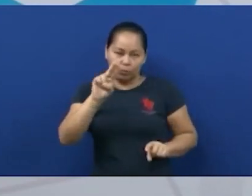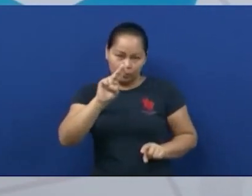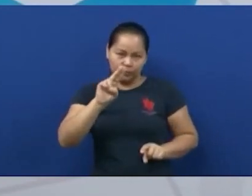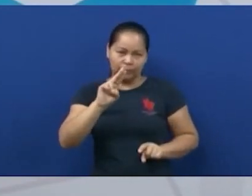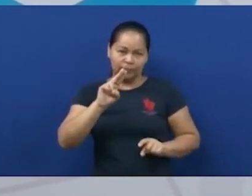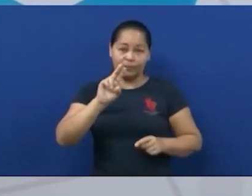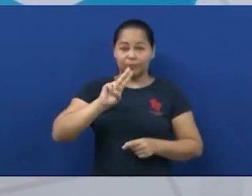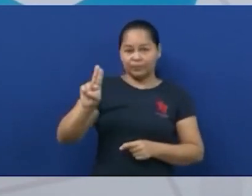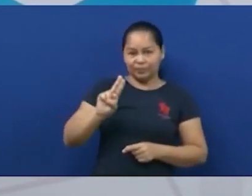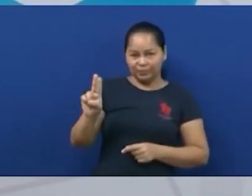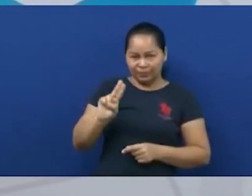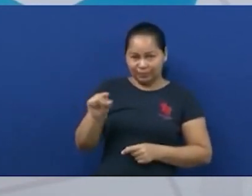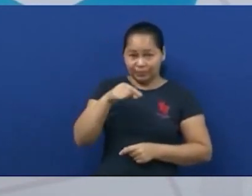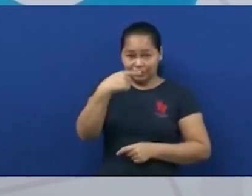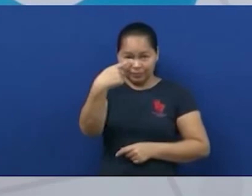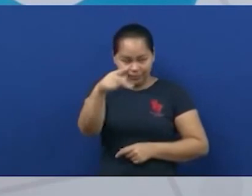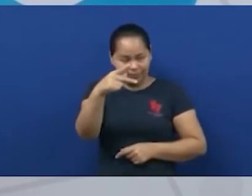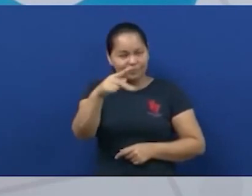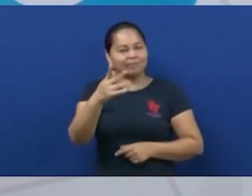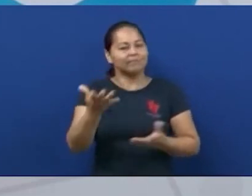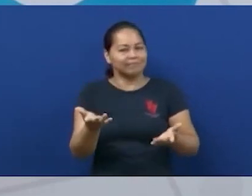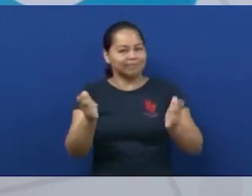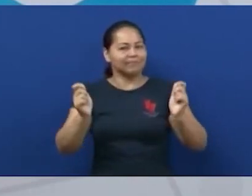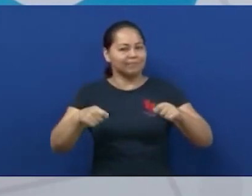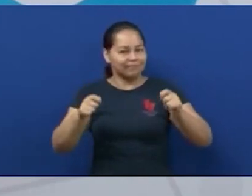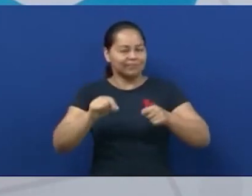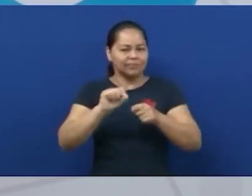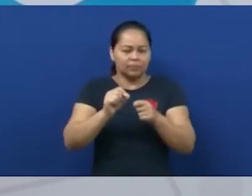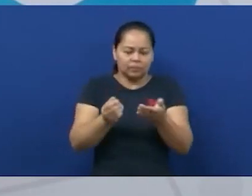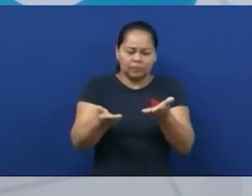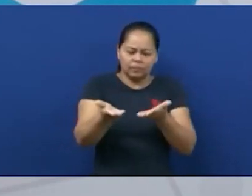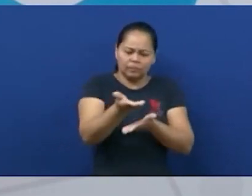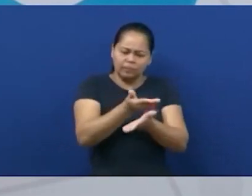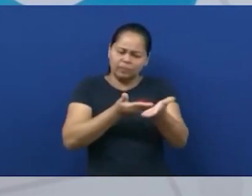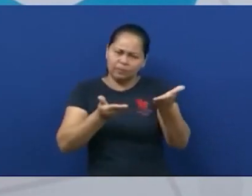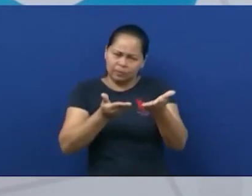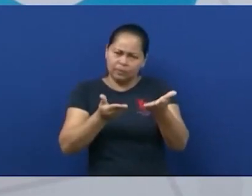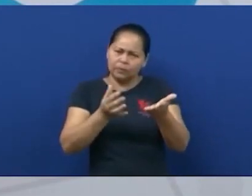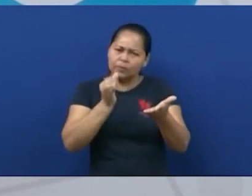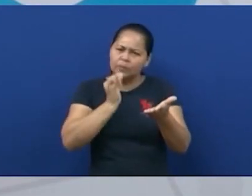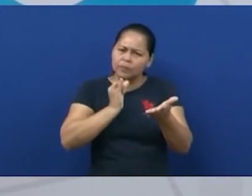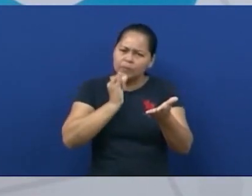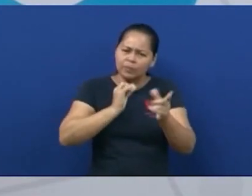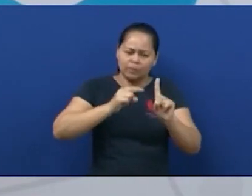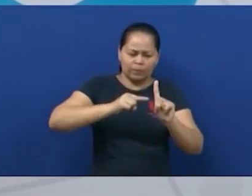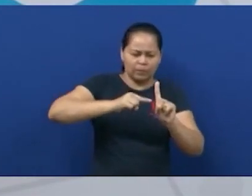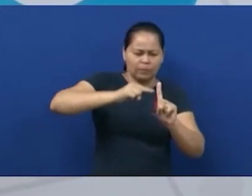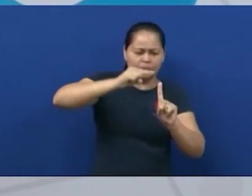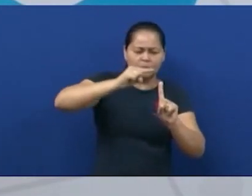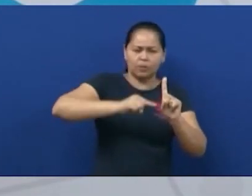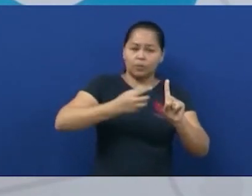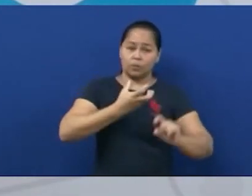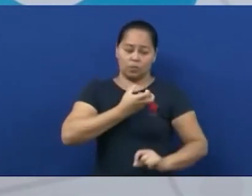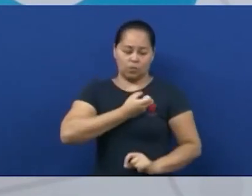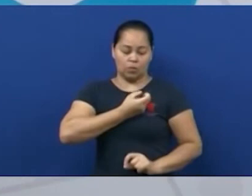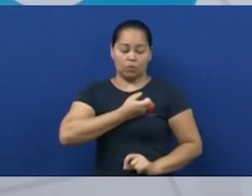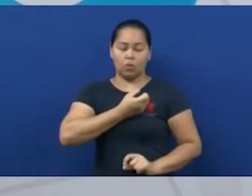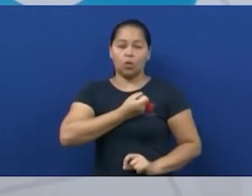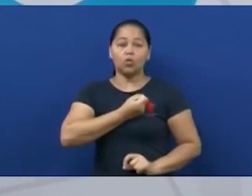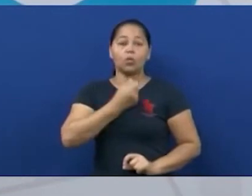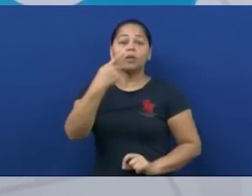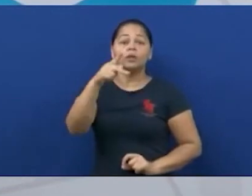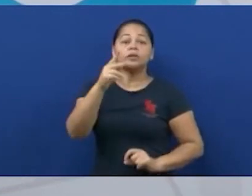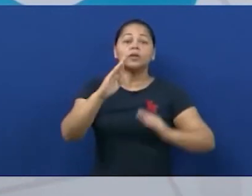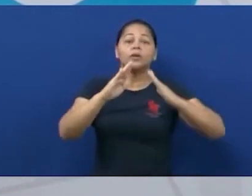A partir disso, vocês vão fazer uma relação dessa escala que você criou com o seu número de chamada com